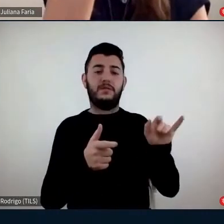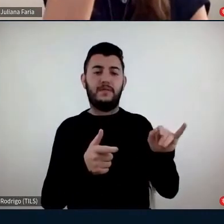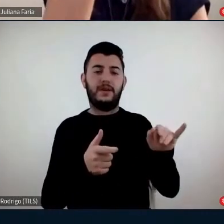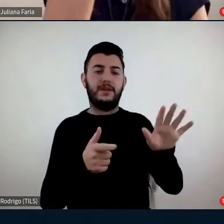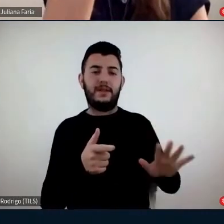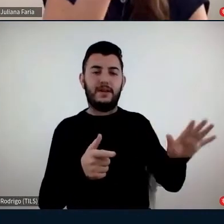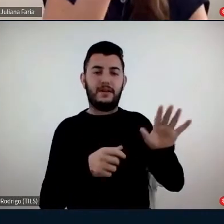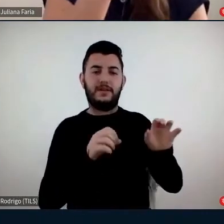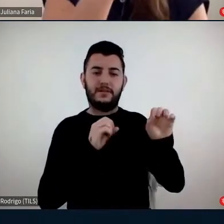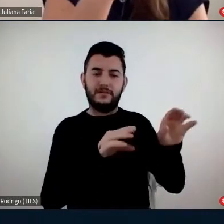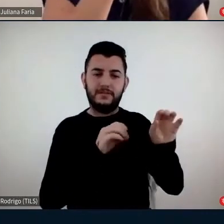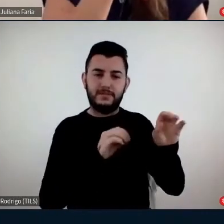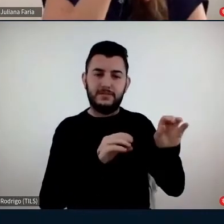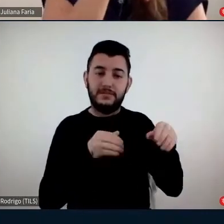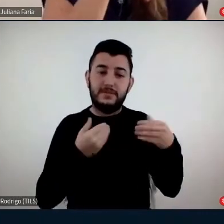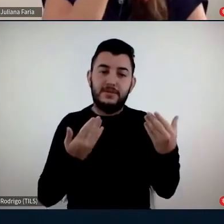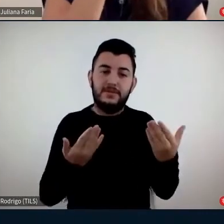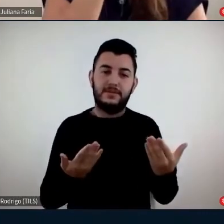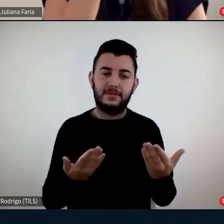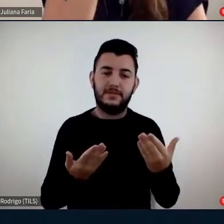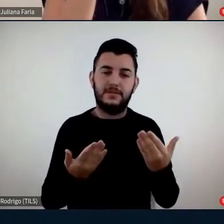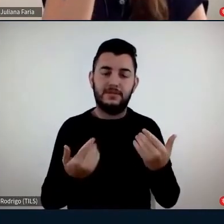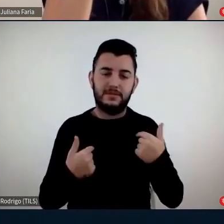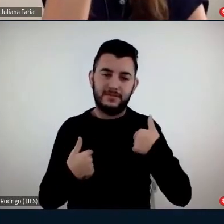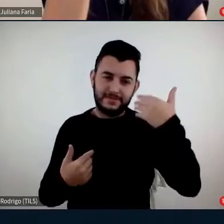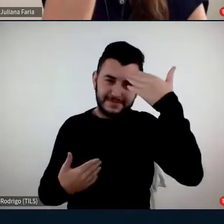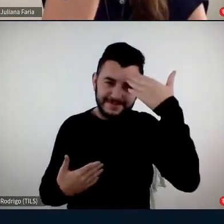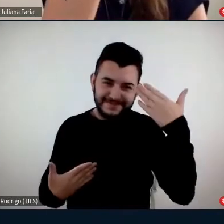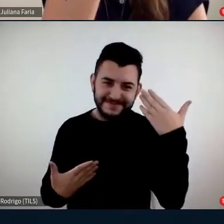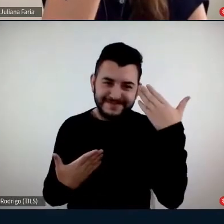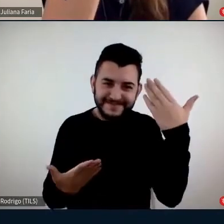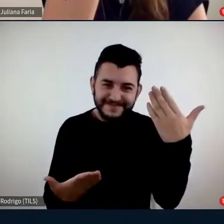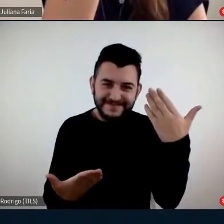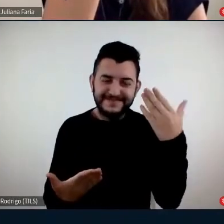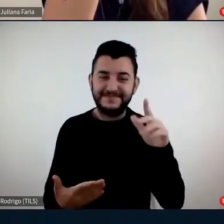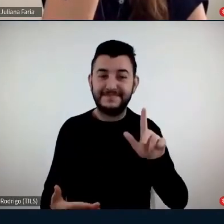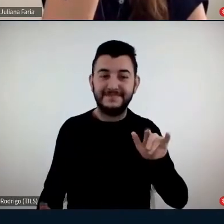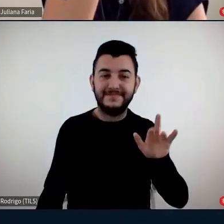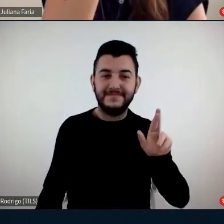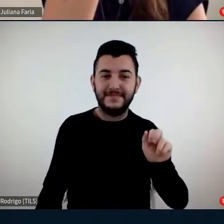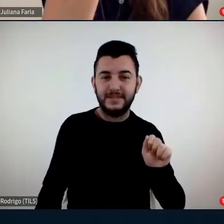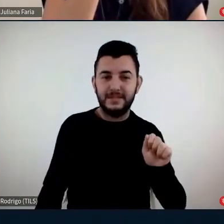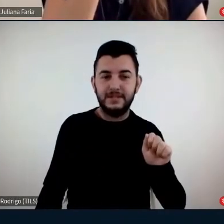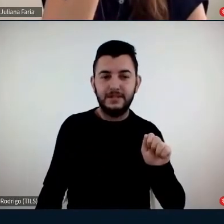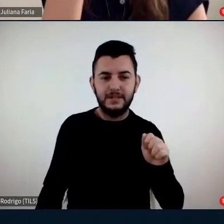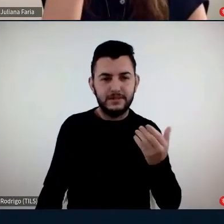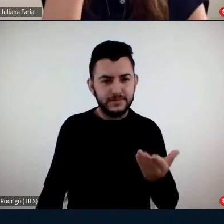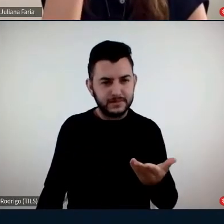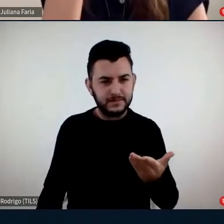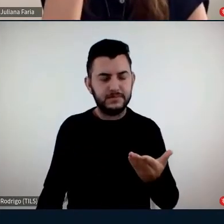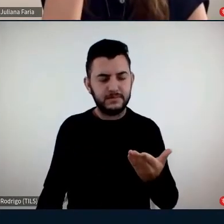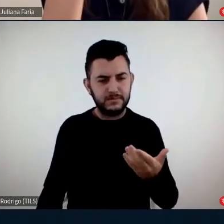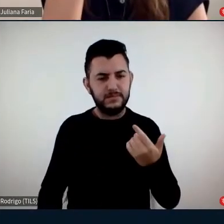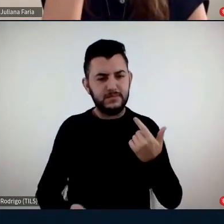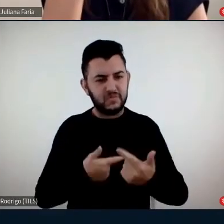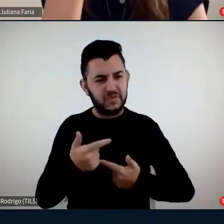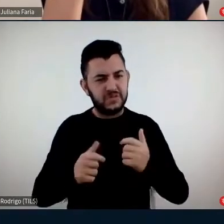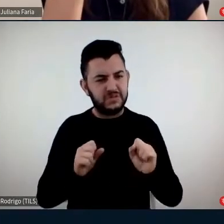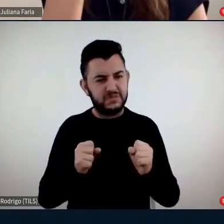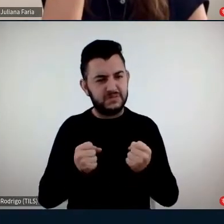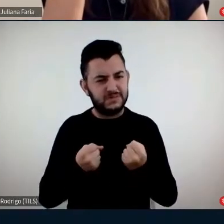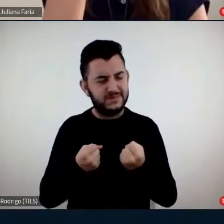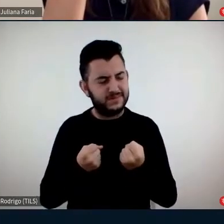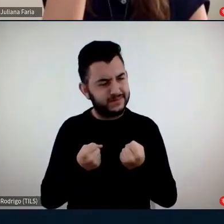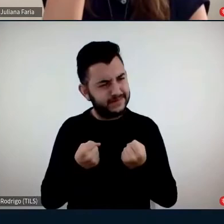formação. Então, eu agradeço demais a Lira ter tido um fôlego que foi muito